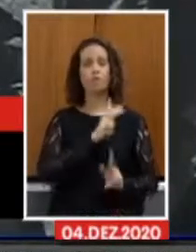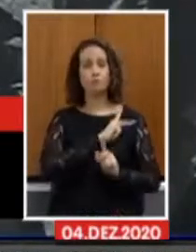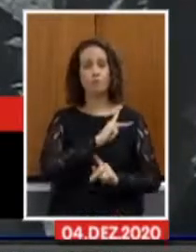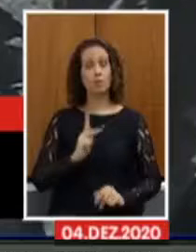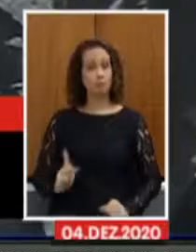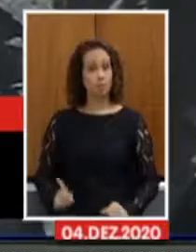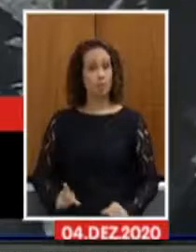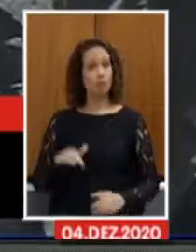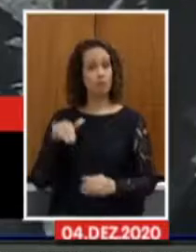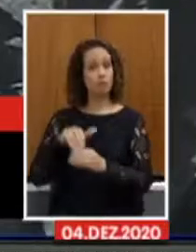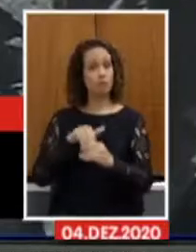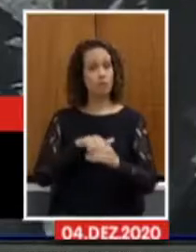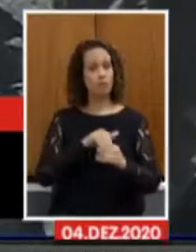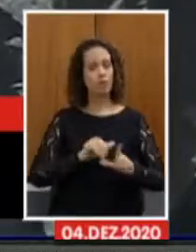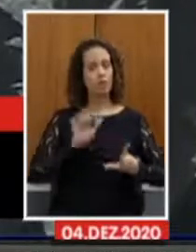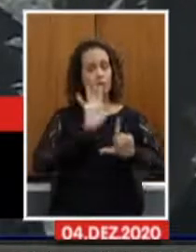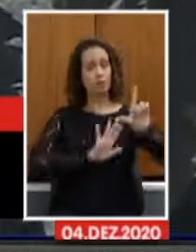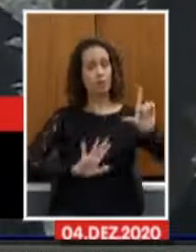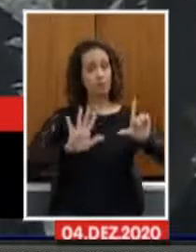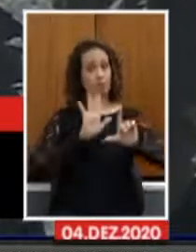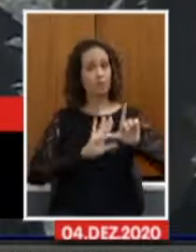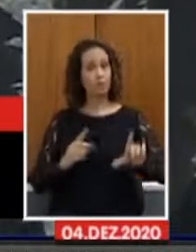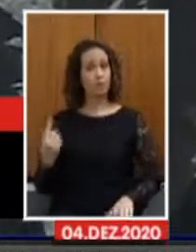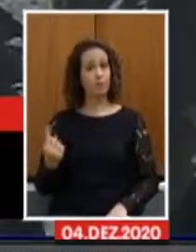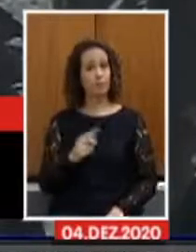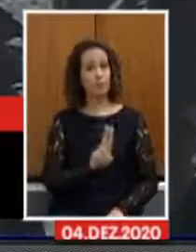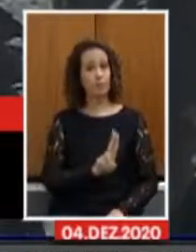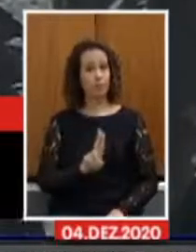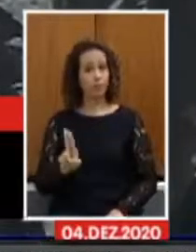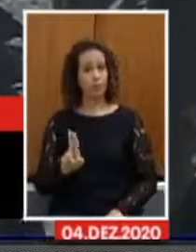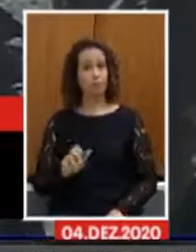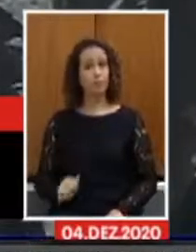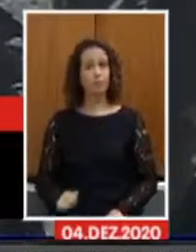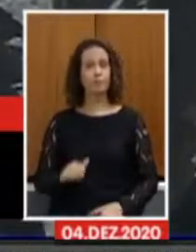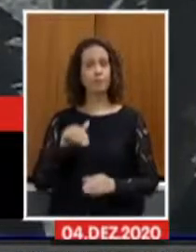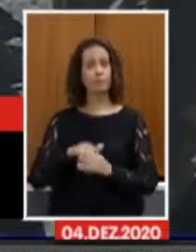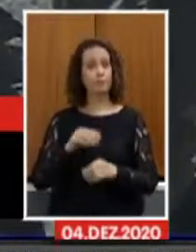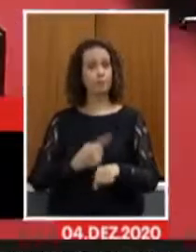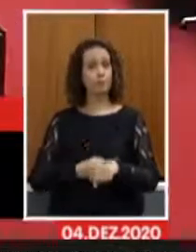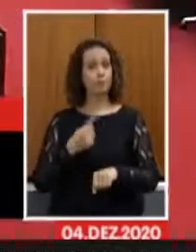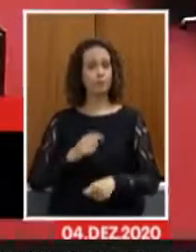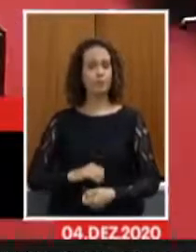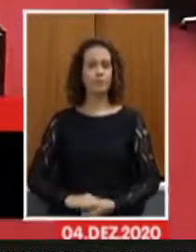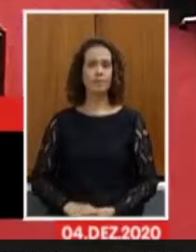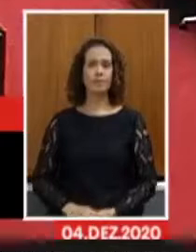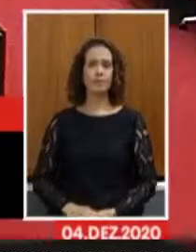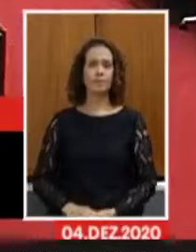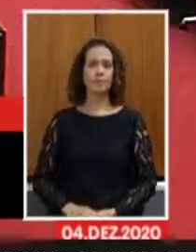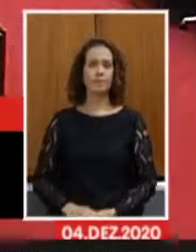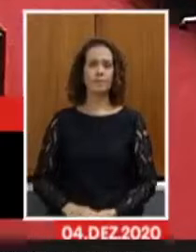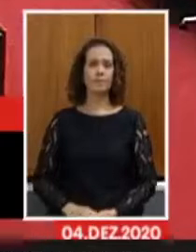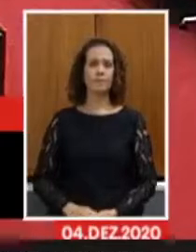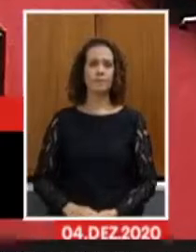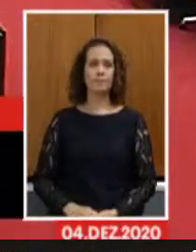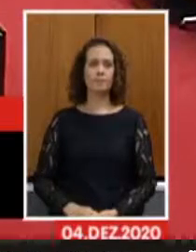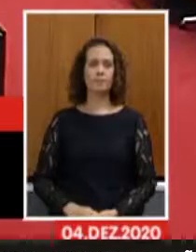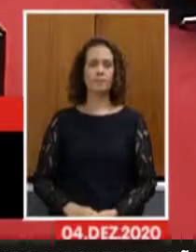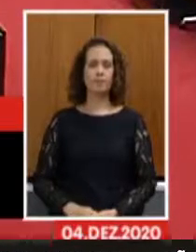a matéria à votação pelo processo nominal. Em votação parecer, em votação. Deve ser...